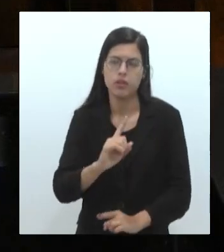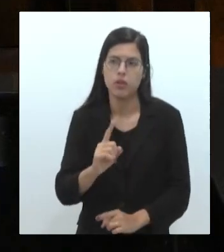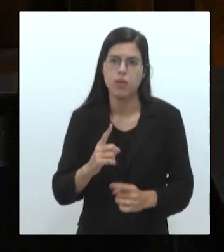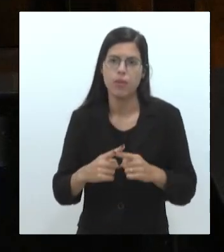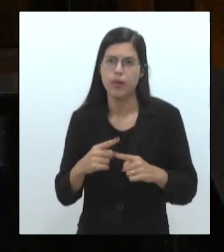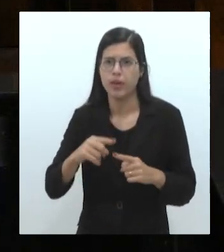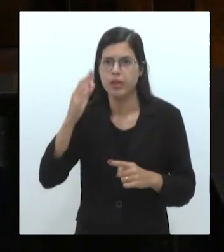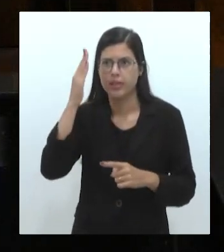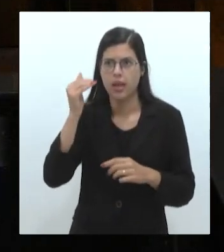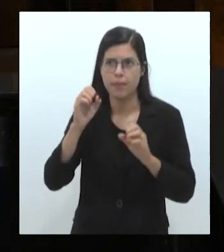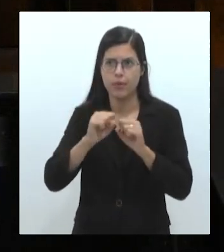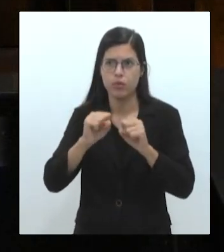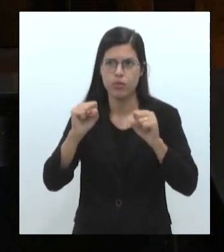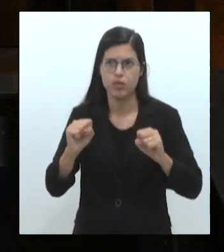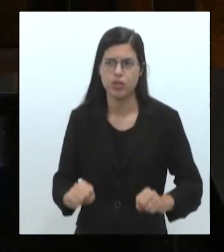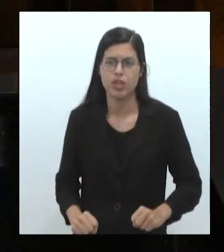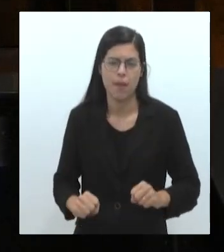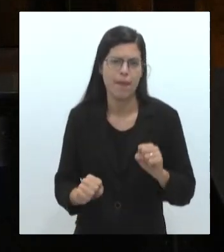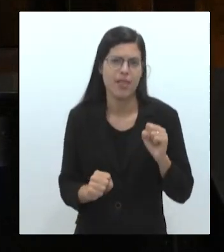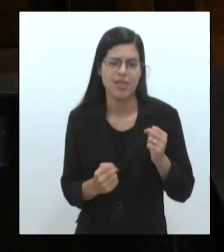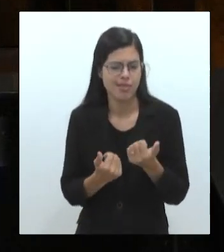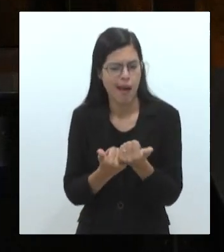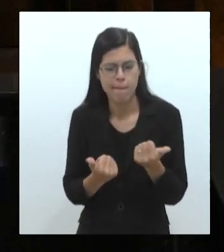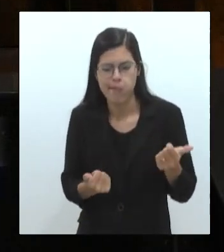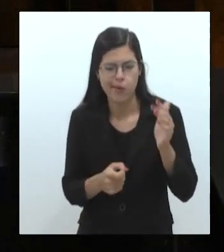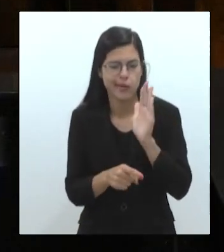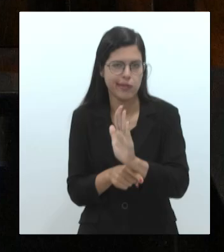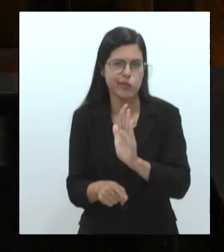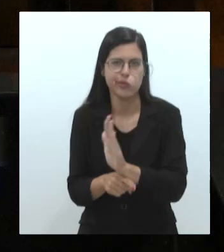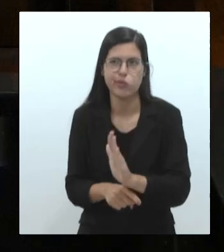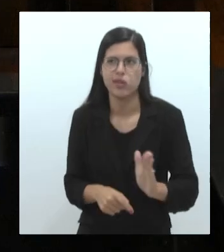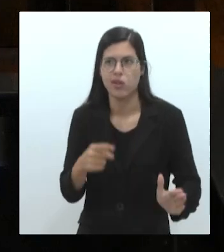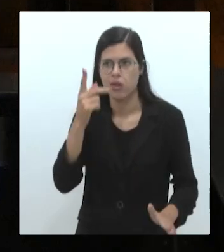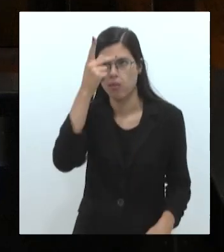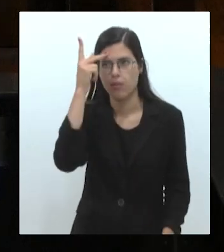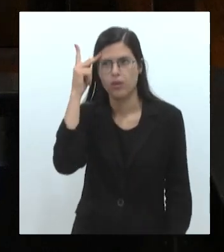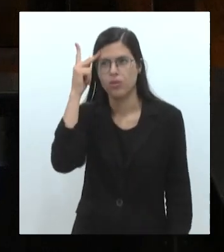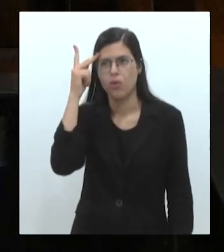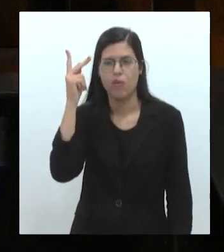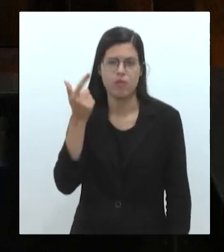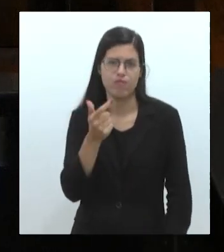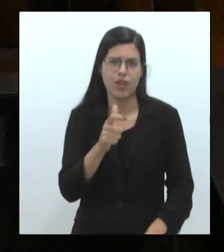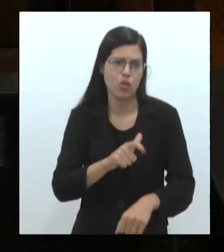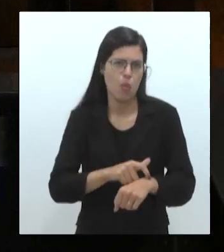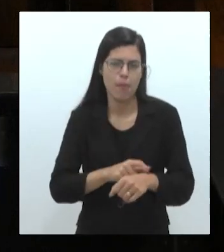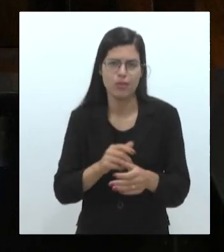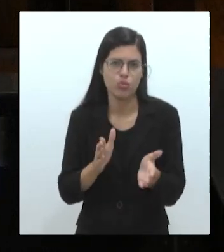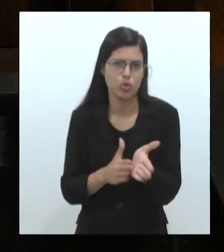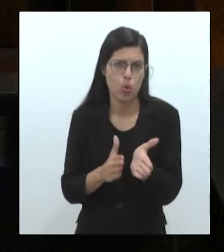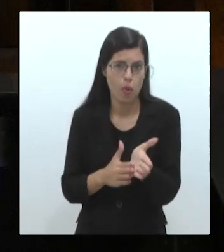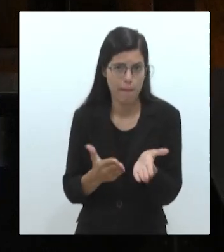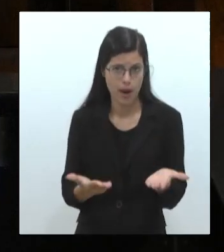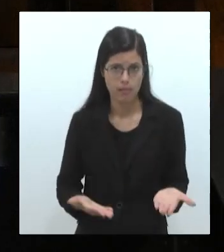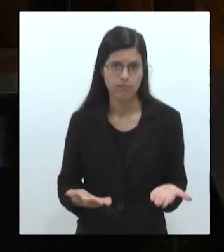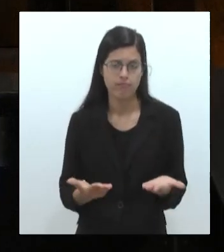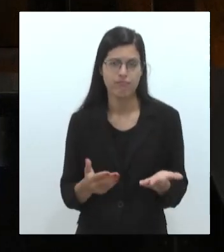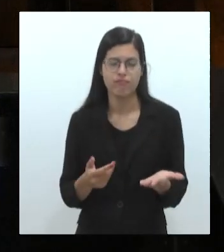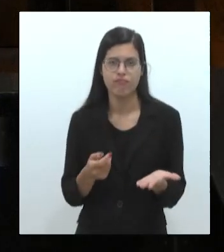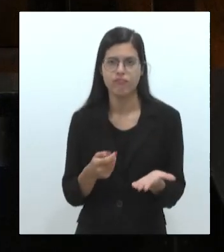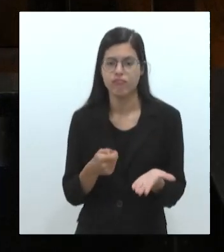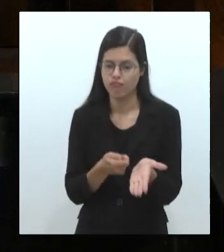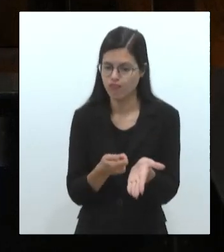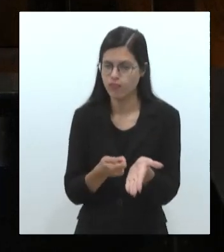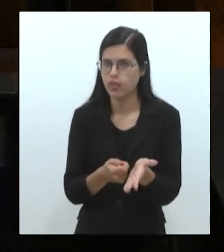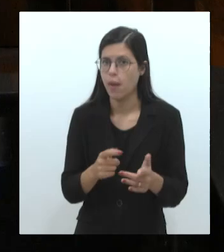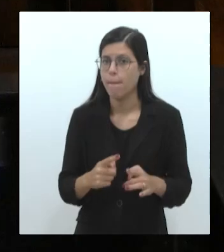sistema está beneficiando alguém e ele não está no seu momento de cobrar. Todavia, o que eu